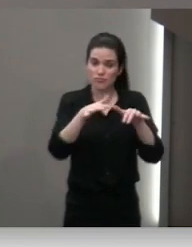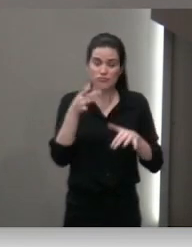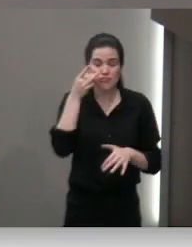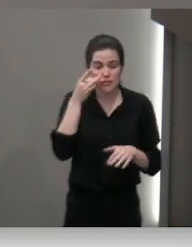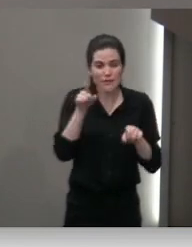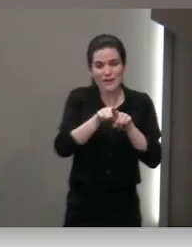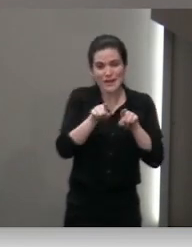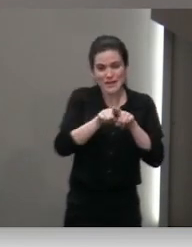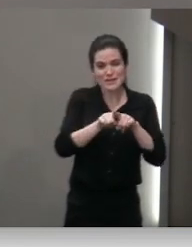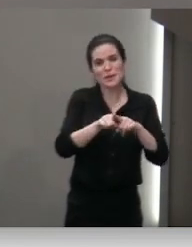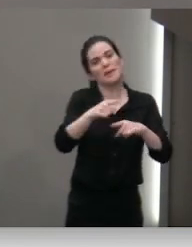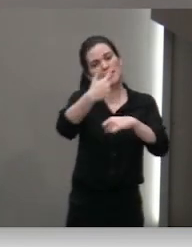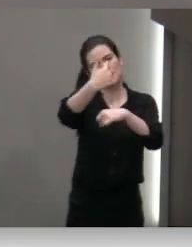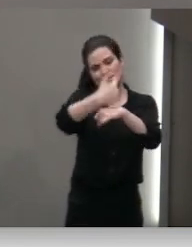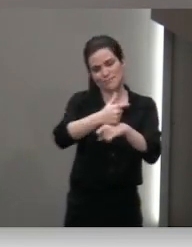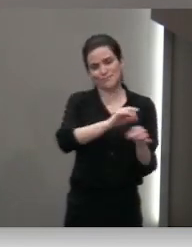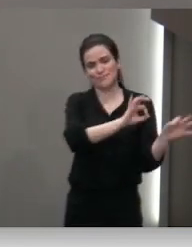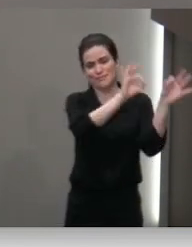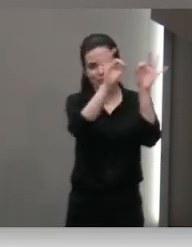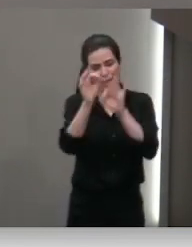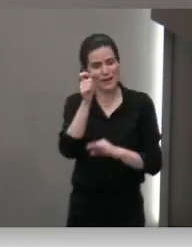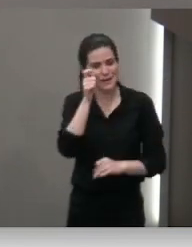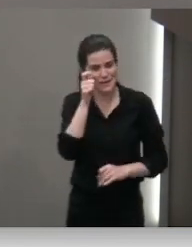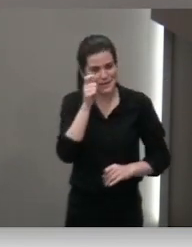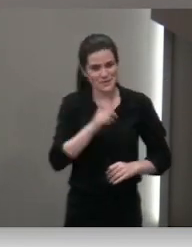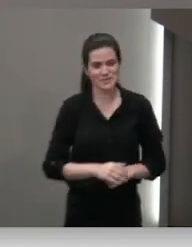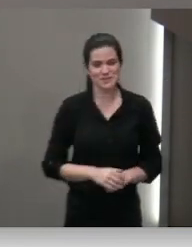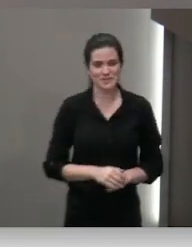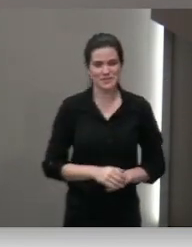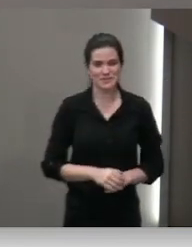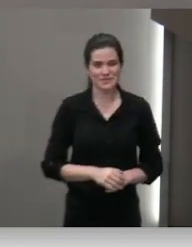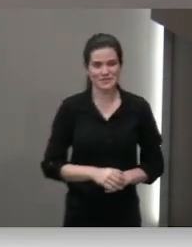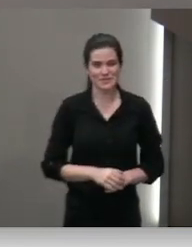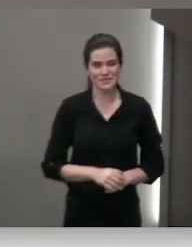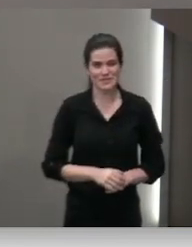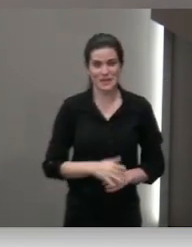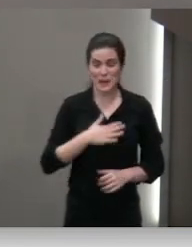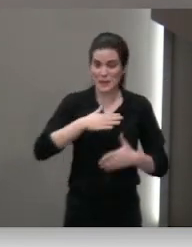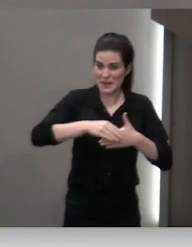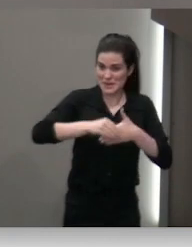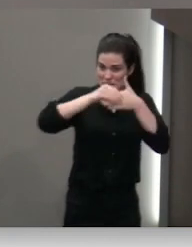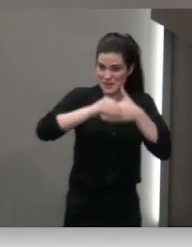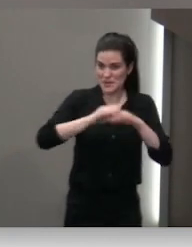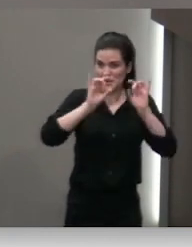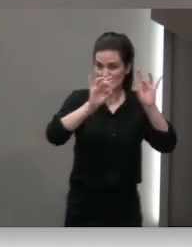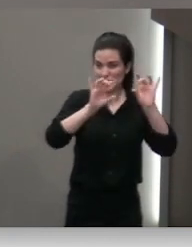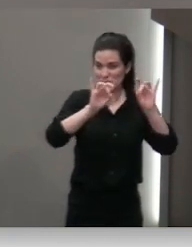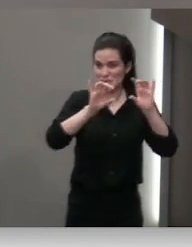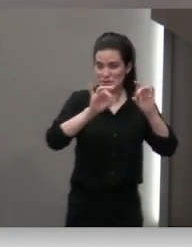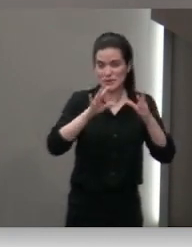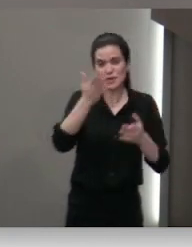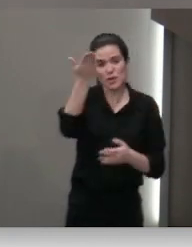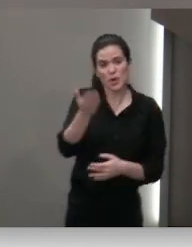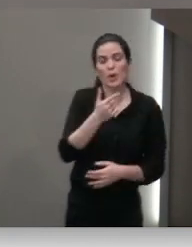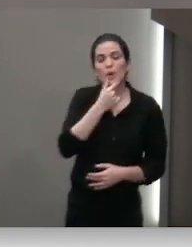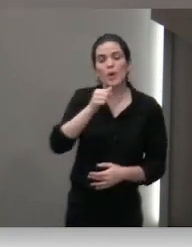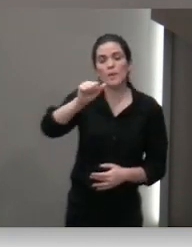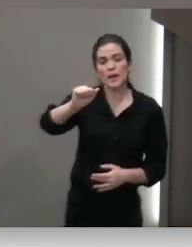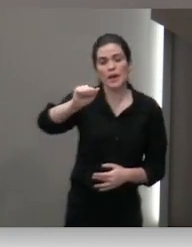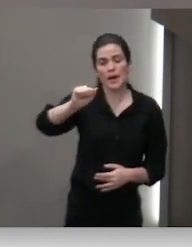TV Câmara e pelas redes sociais. Minha saudação em especial ao senhor Alberto Poltronelli, nosso